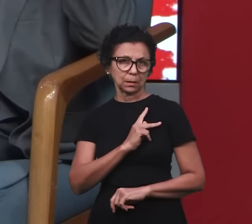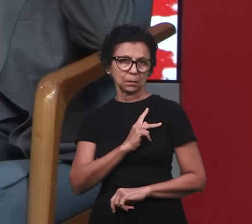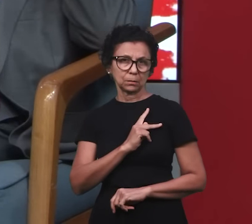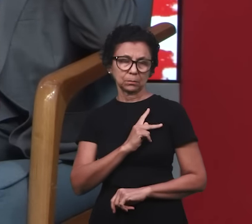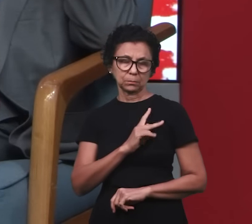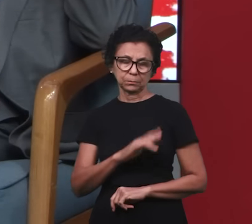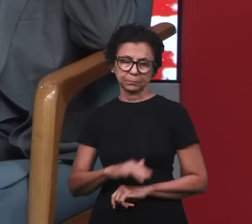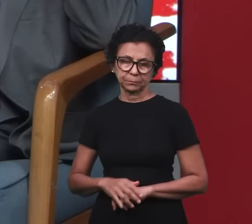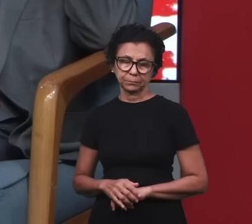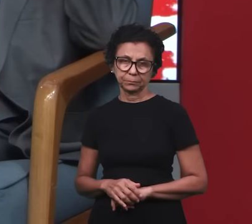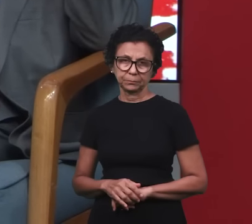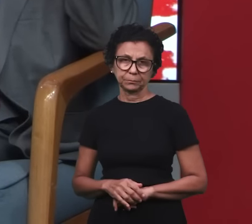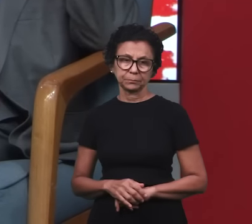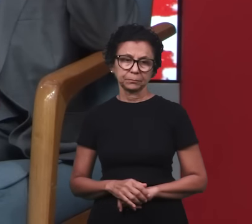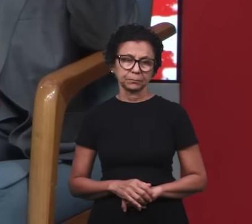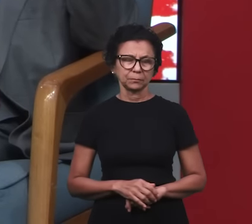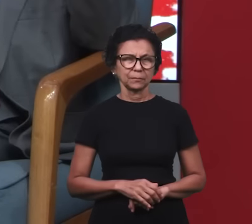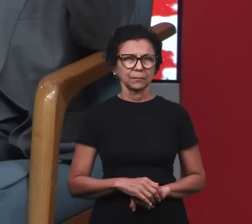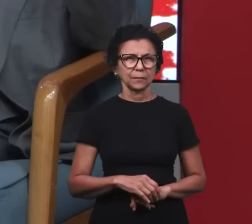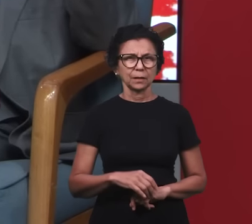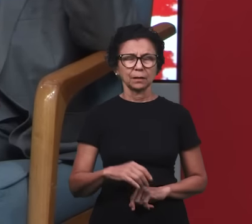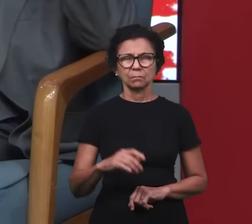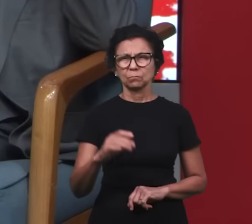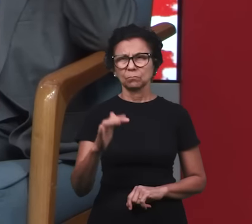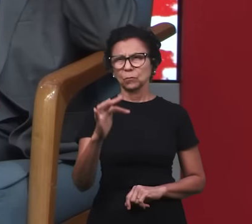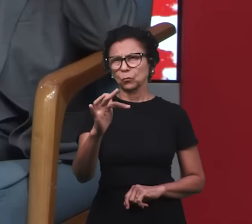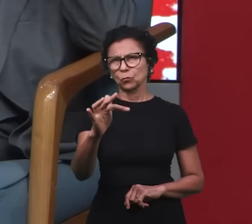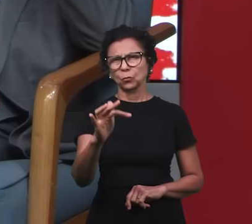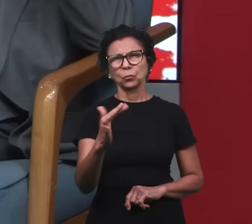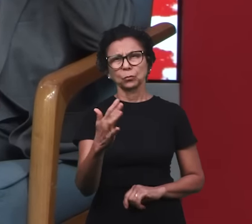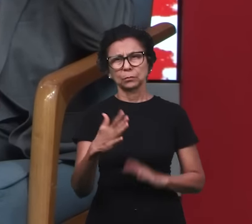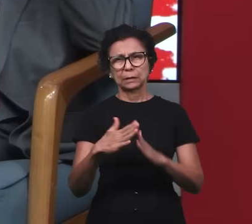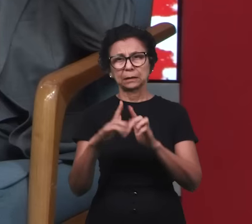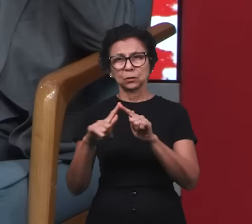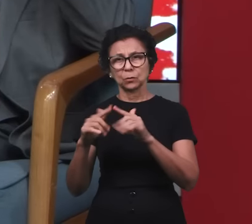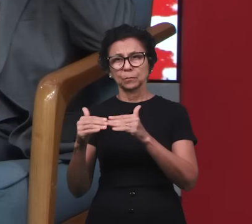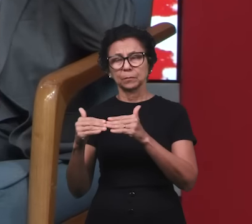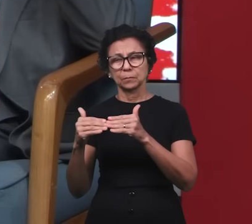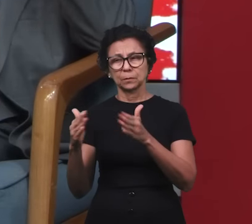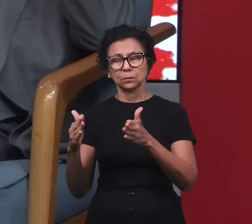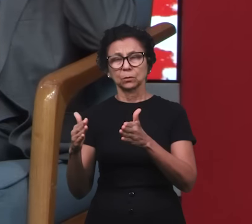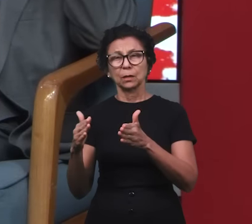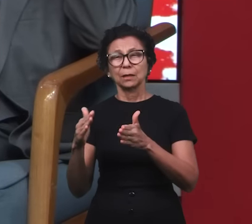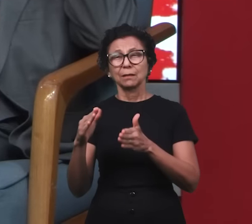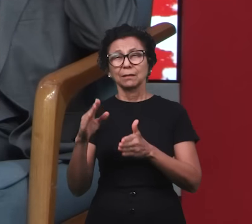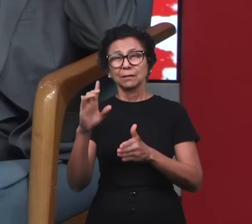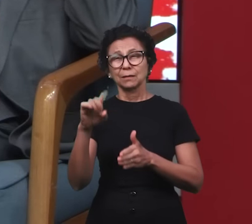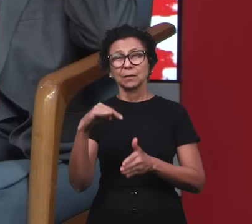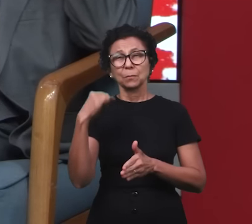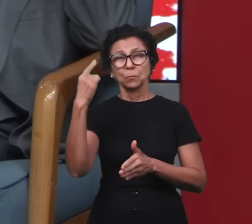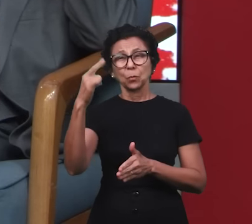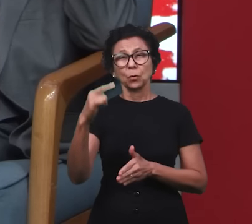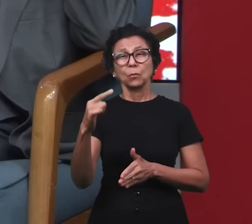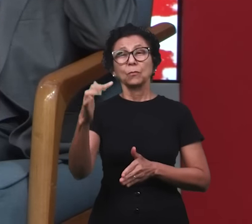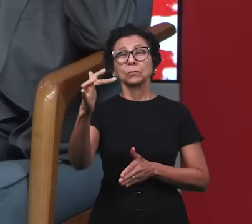depois, o apóstolo Paulo que já vem depois do início da igreja, quando o apóstolo